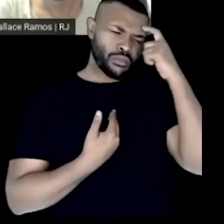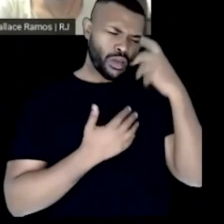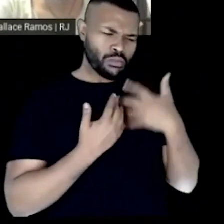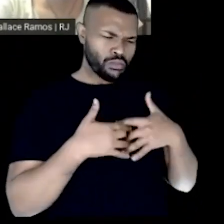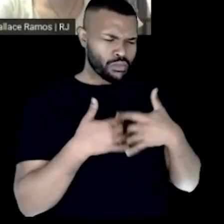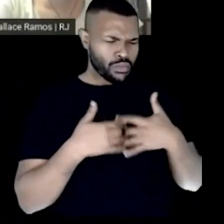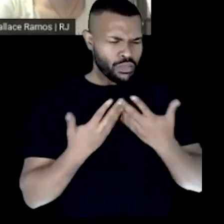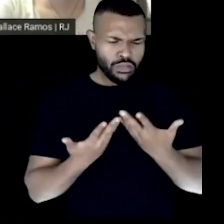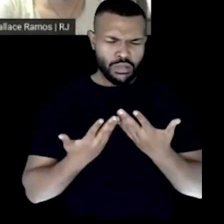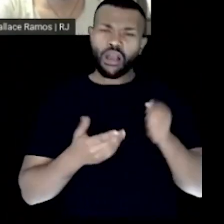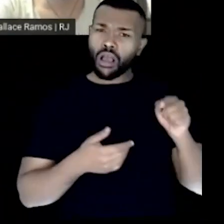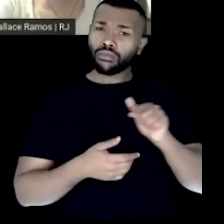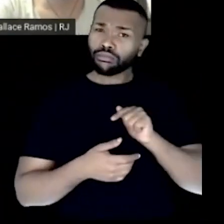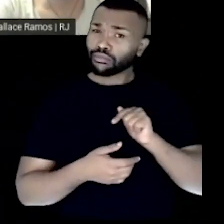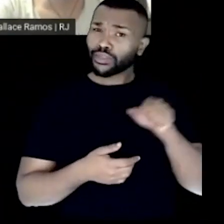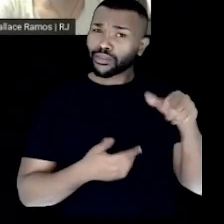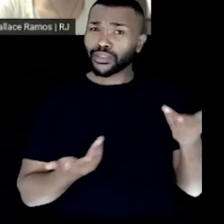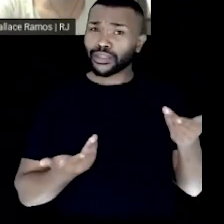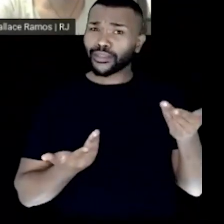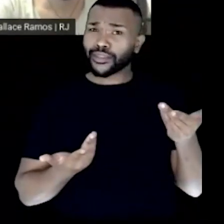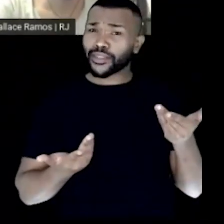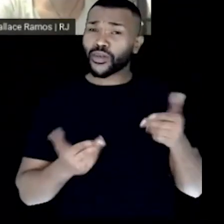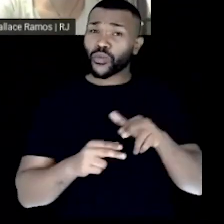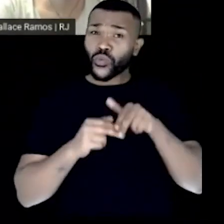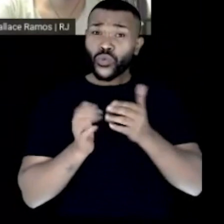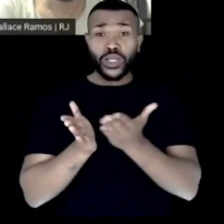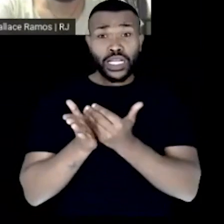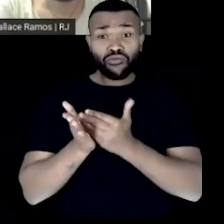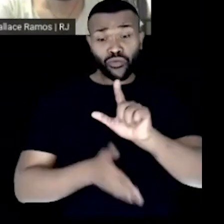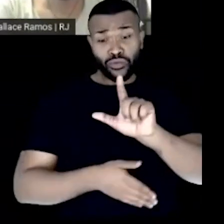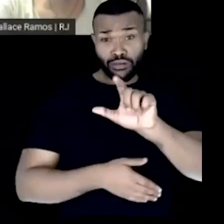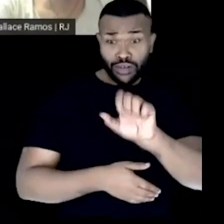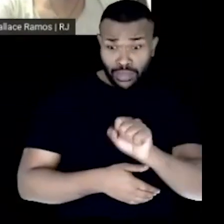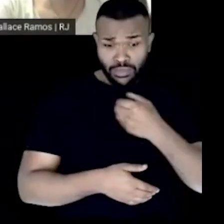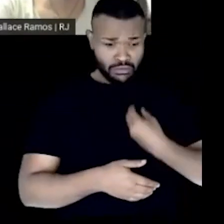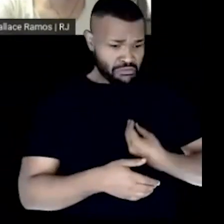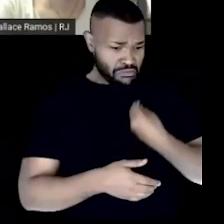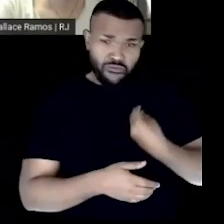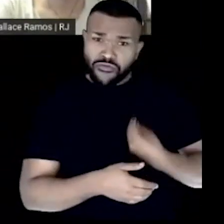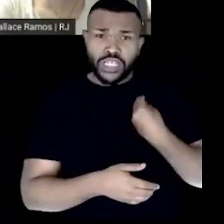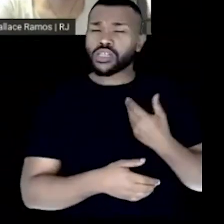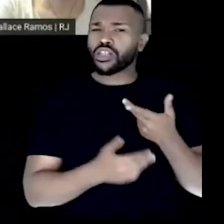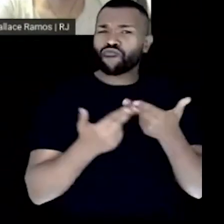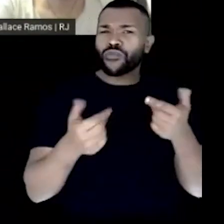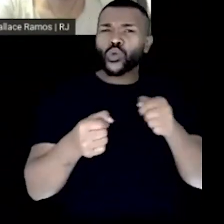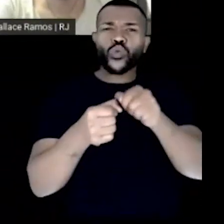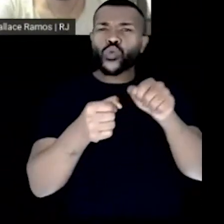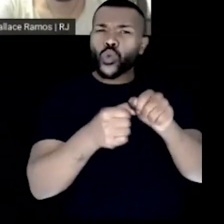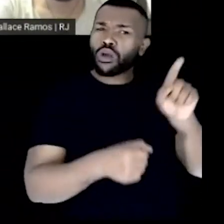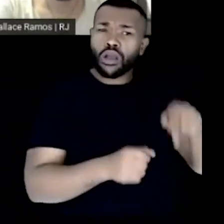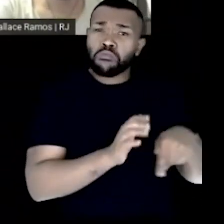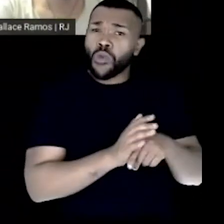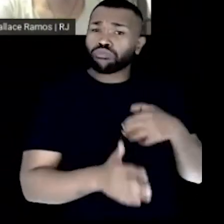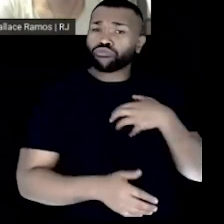E aí eu fico pensando, poxa, mas é que aí que tá o grande negócio do Amora, por exemplo, que é um livro de lésbicas vivendo a vida e